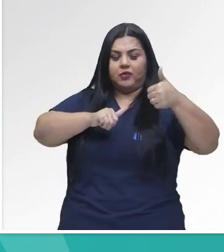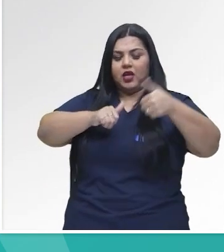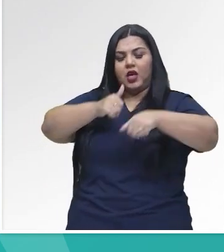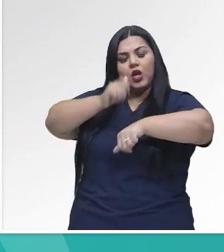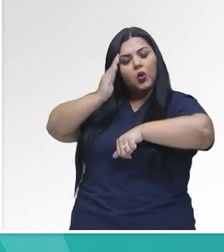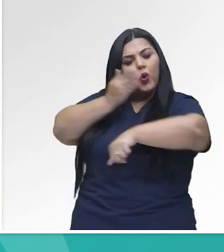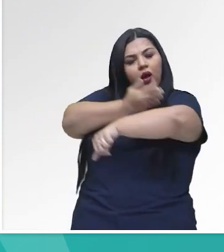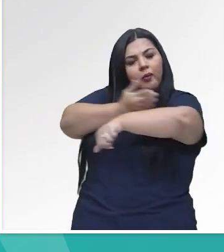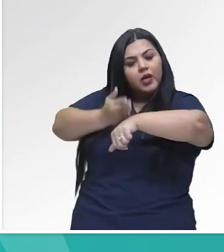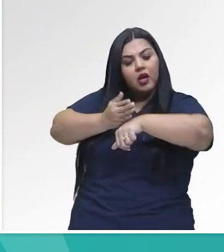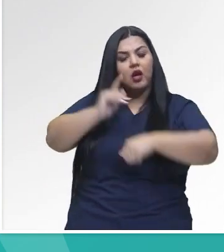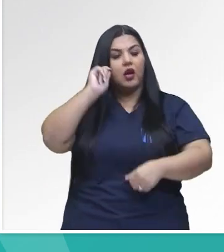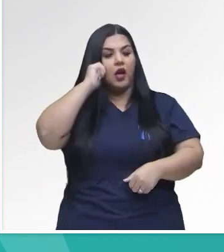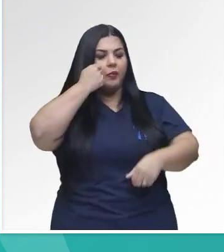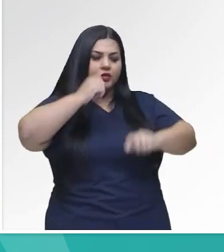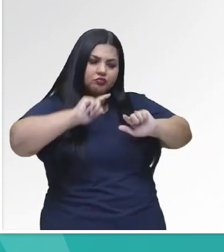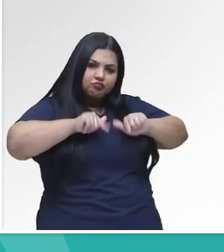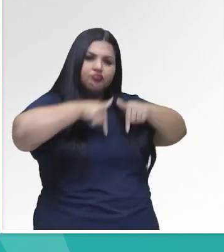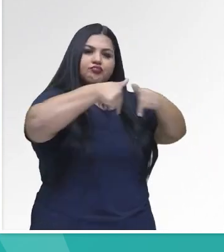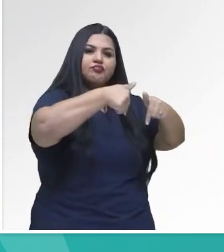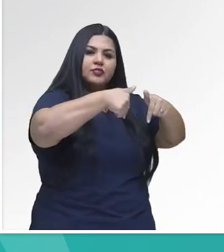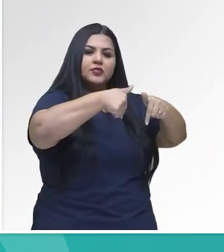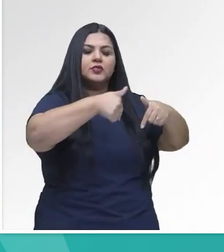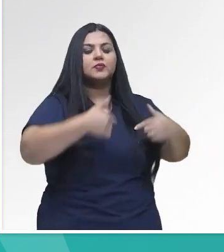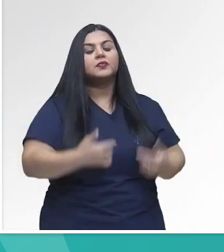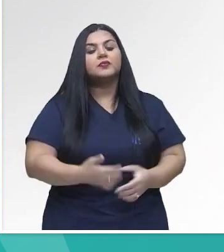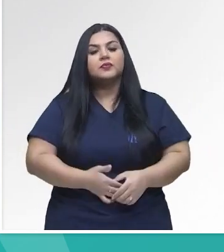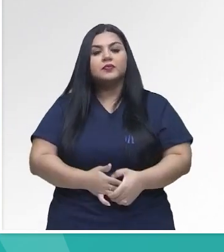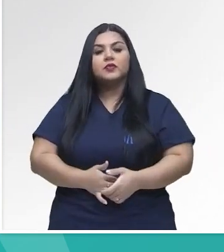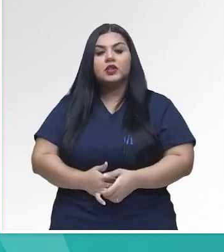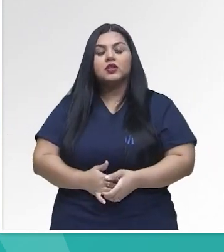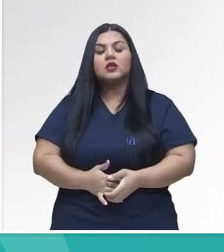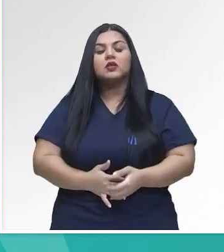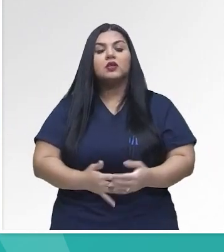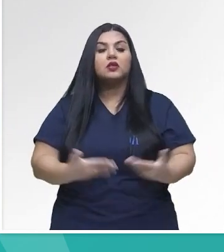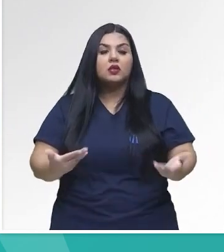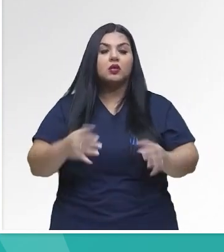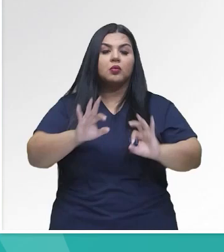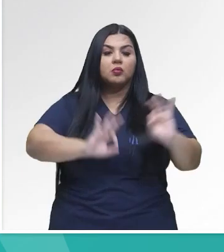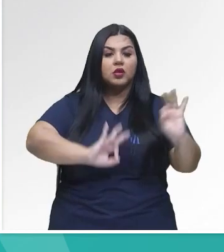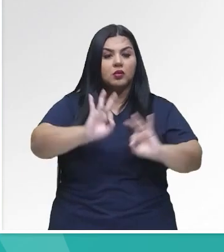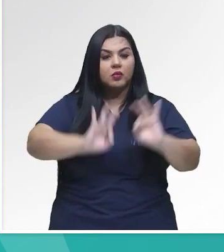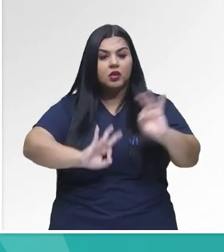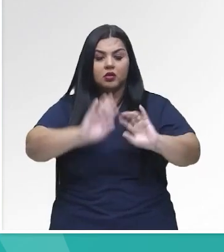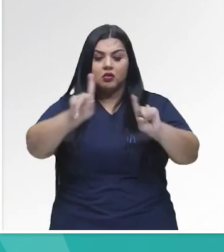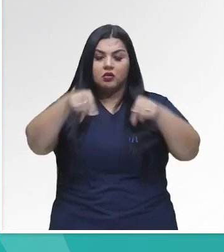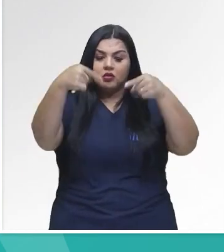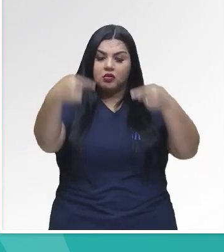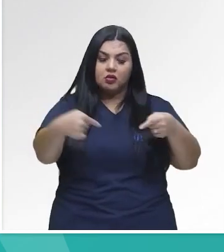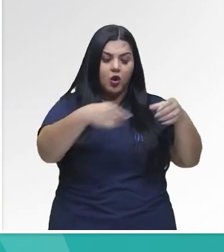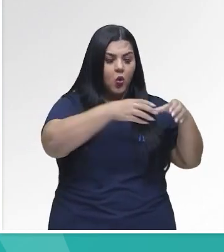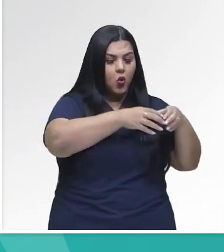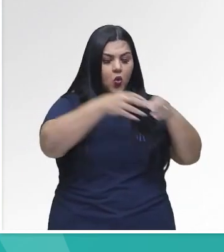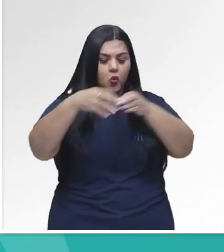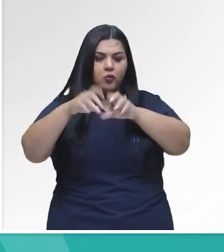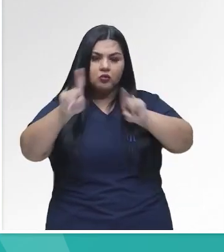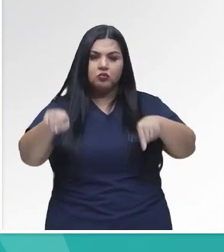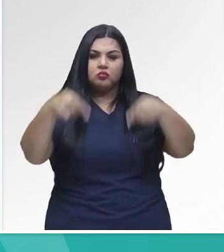negras dão a resposta, certo? Então, preparado o exército para